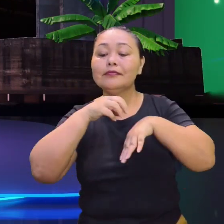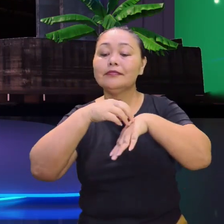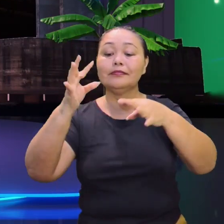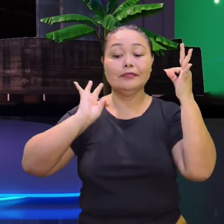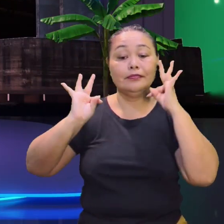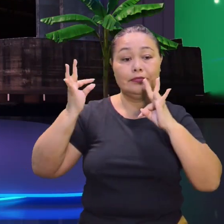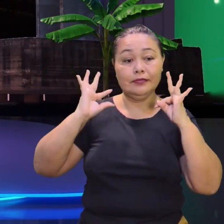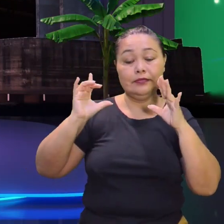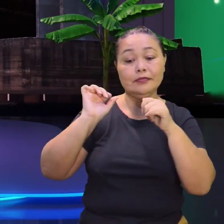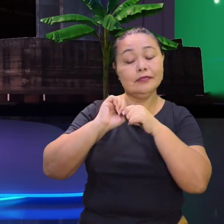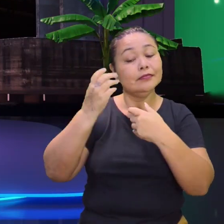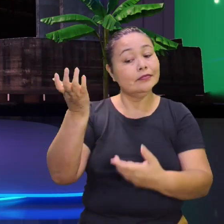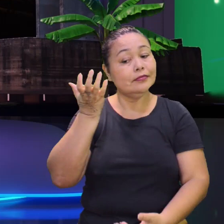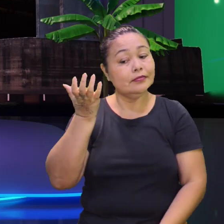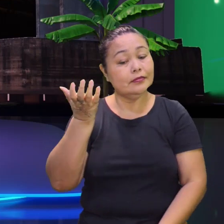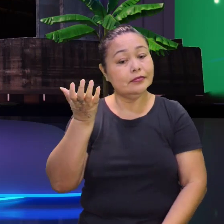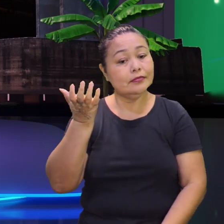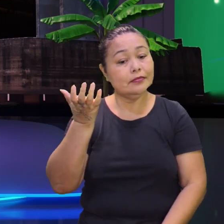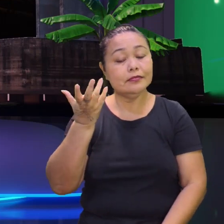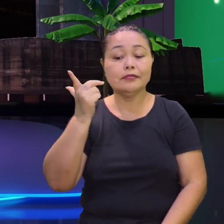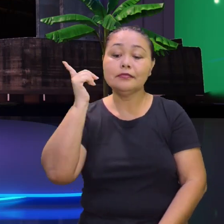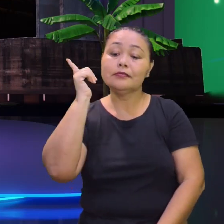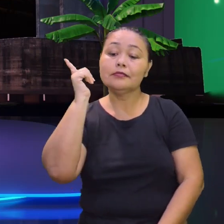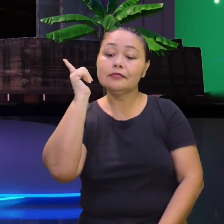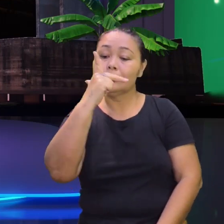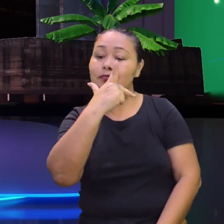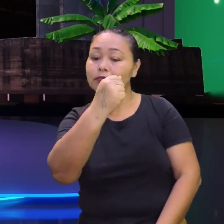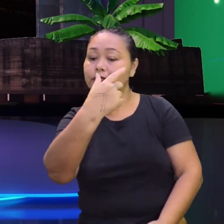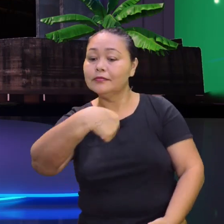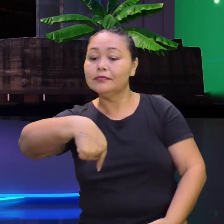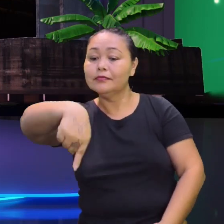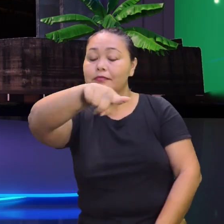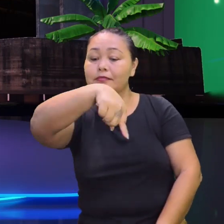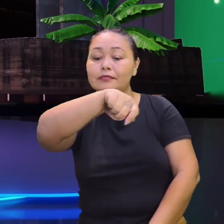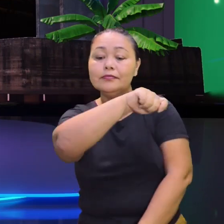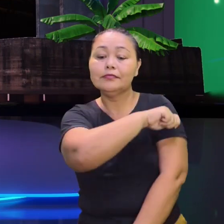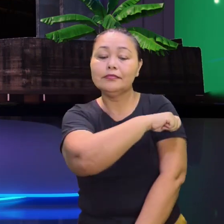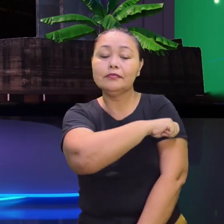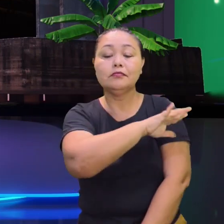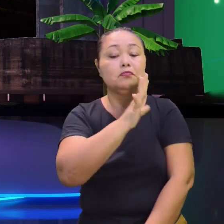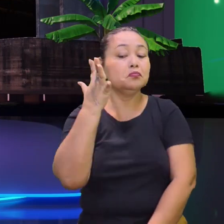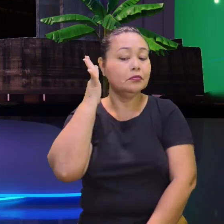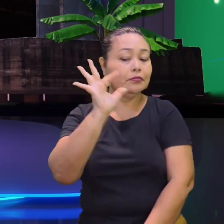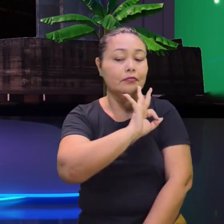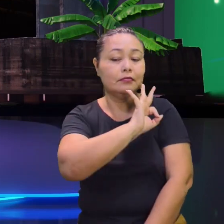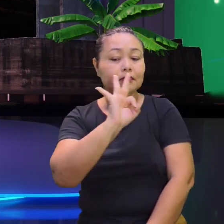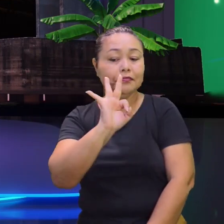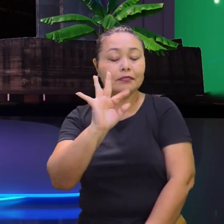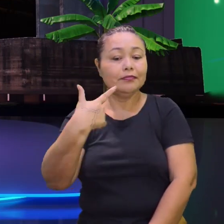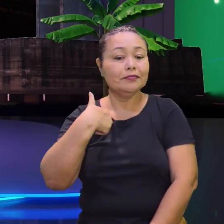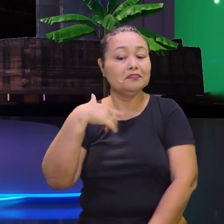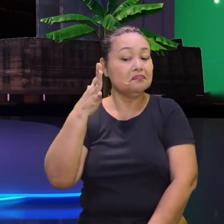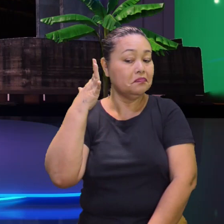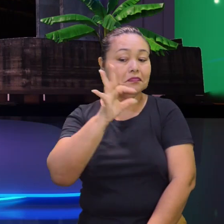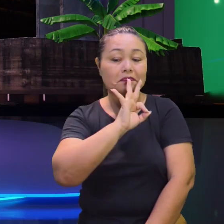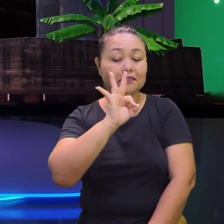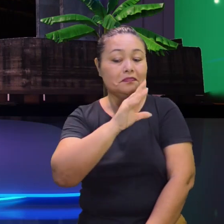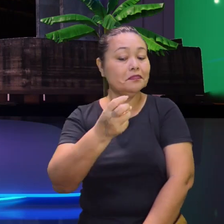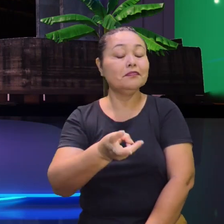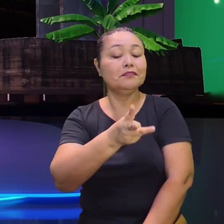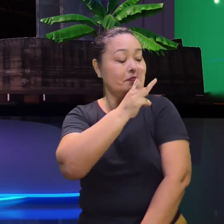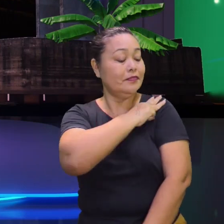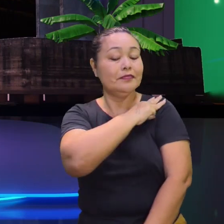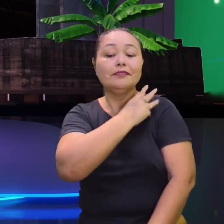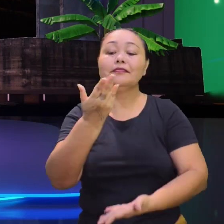de turismo, desejando, né? Sucesso para esses alunos que são top de linhas, do top de linha